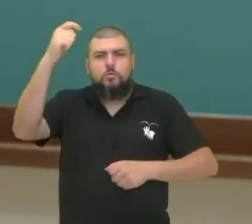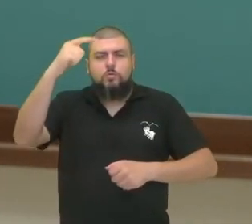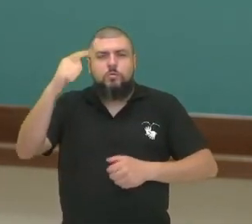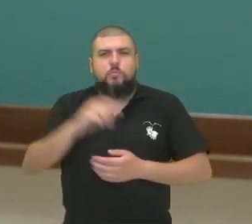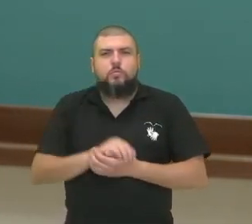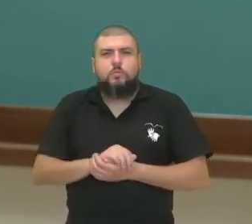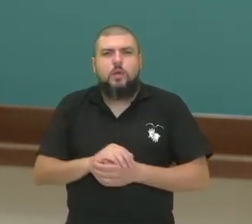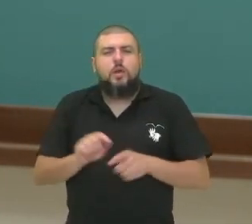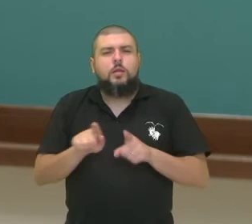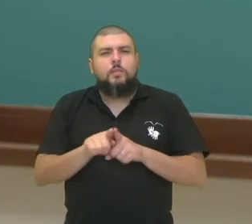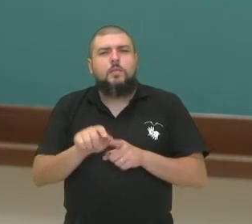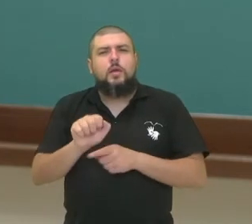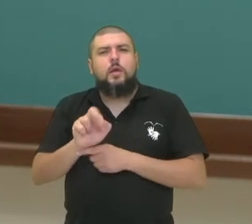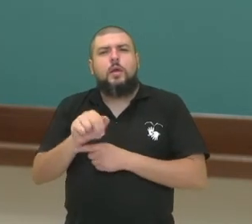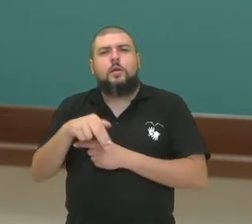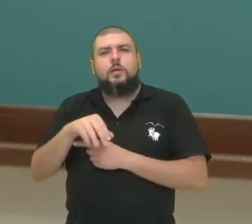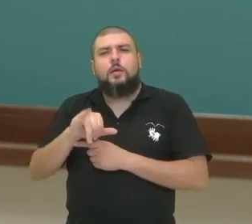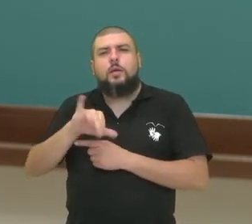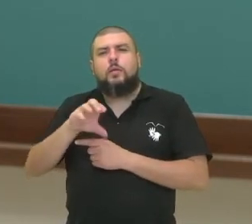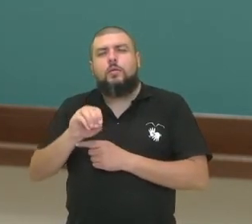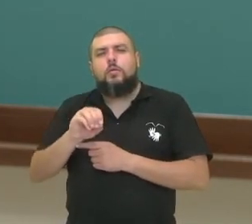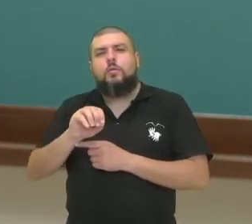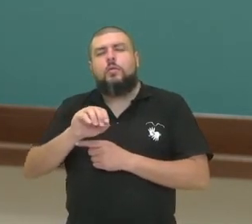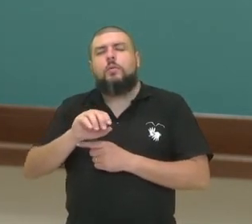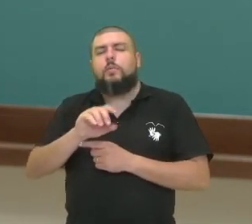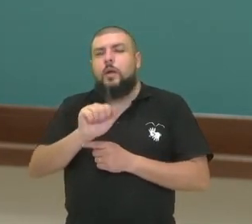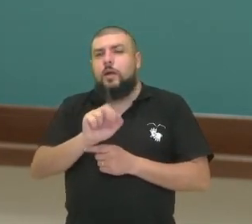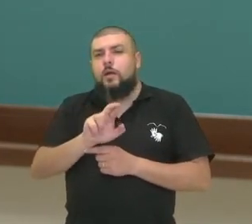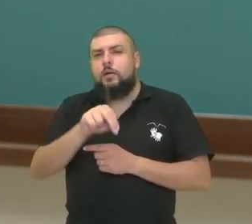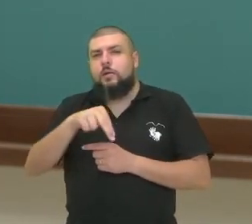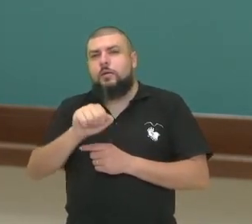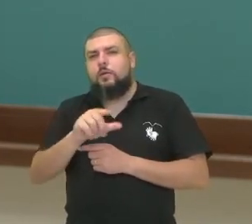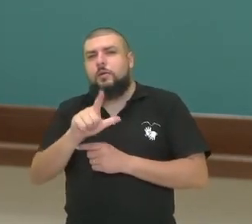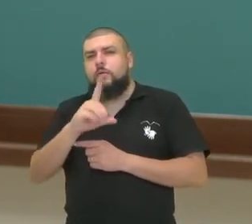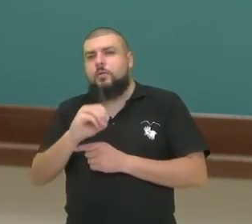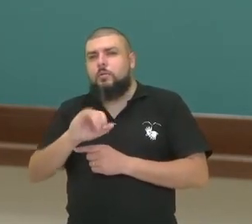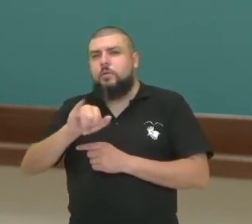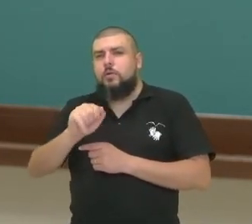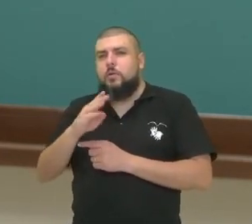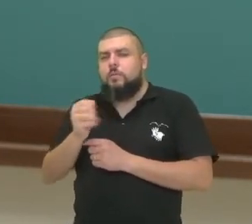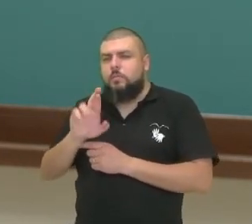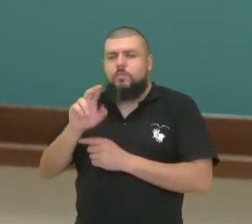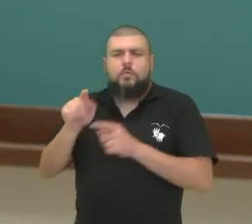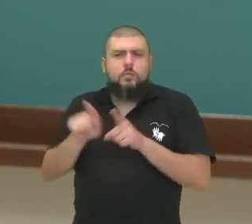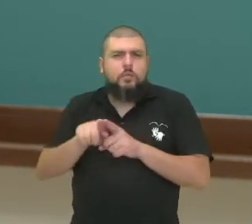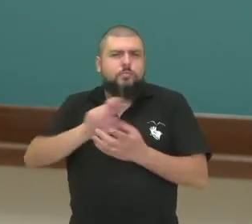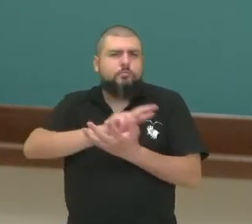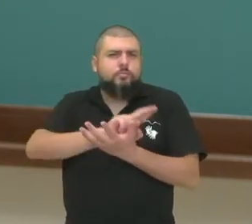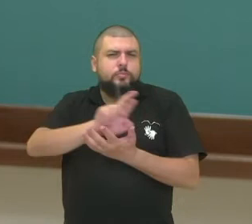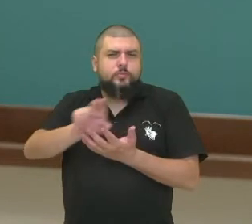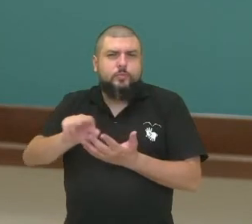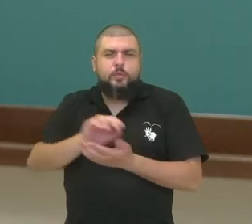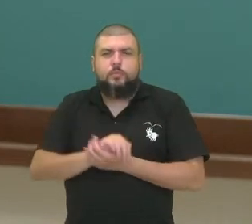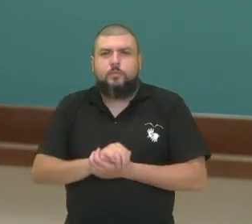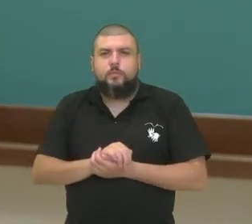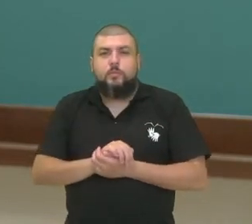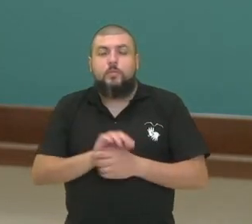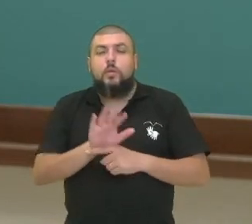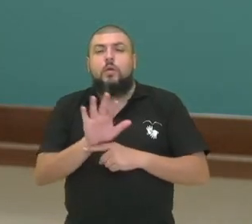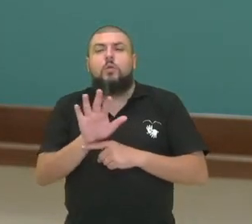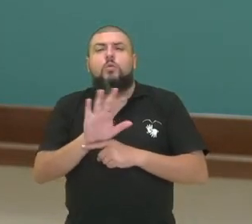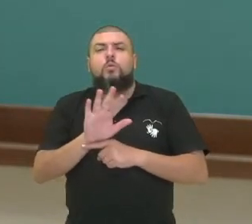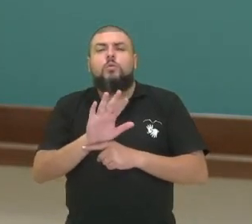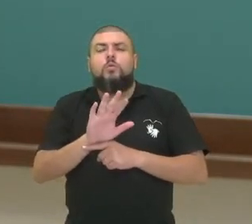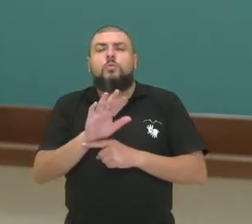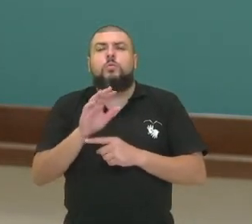entre outros cineastas aí que se desenvolveram desse novo cinema brasileiro. Tá? Muitos filmes deles mostraram pessoas em situação de